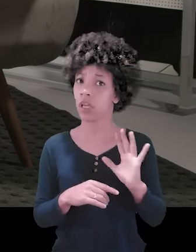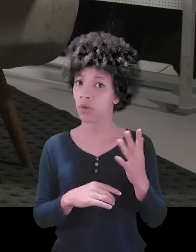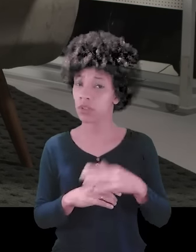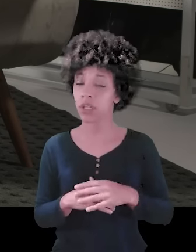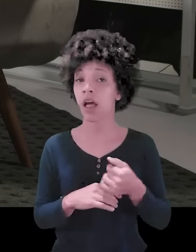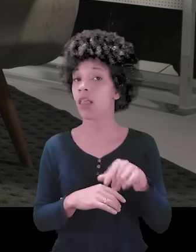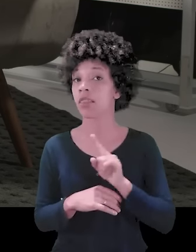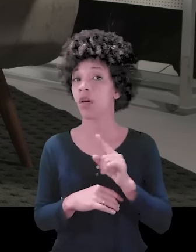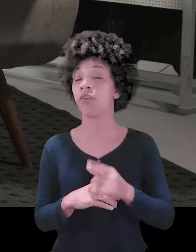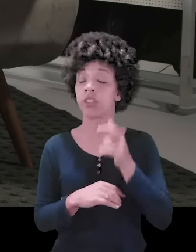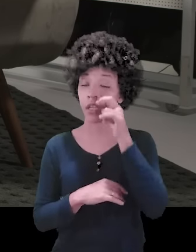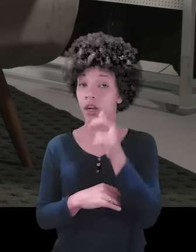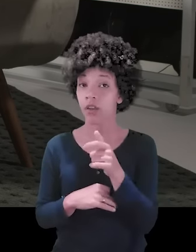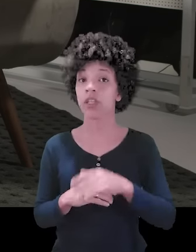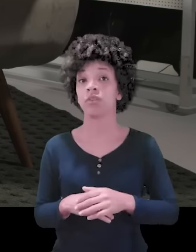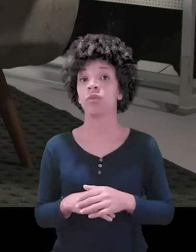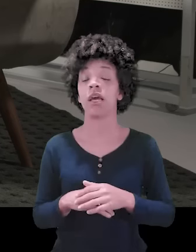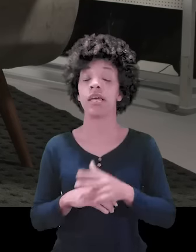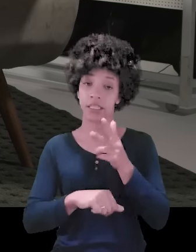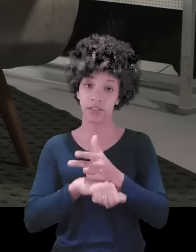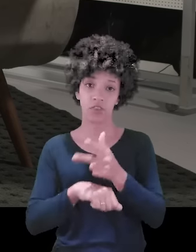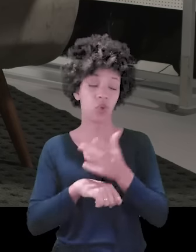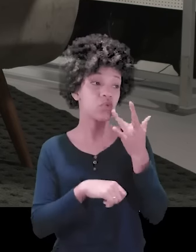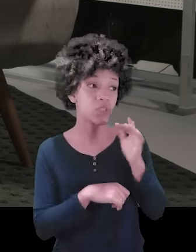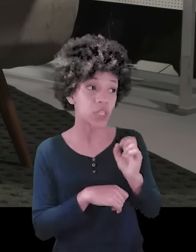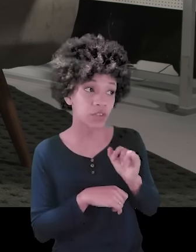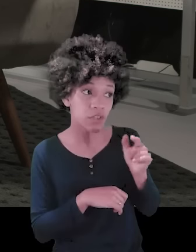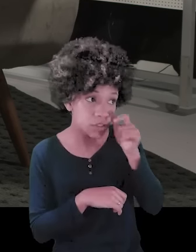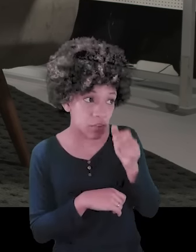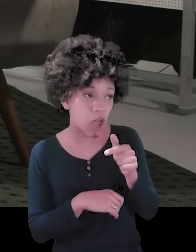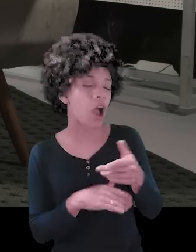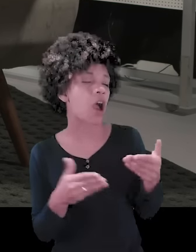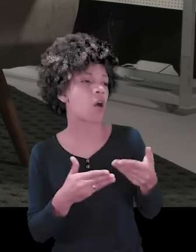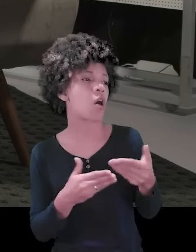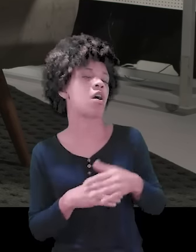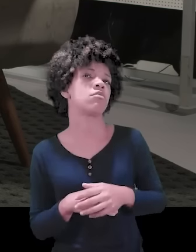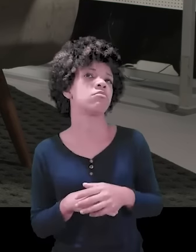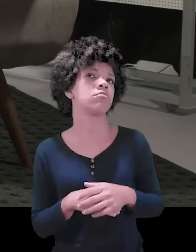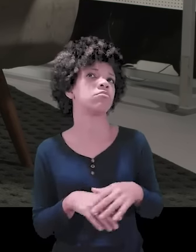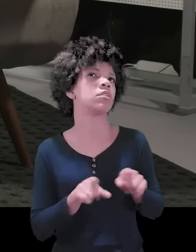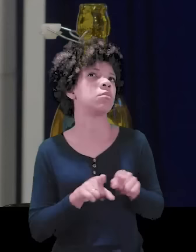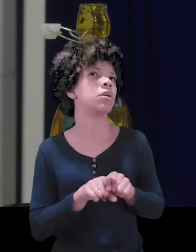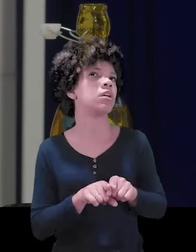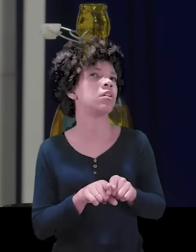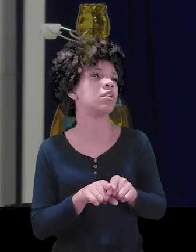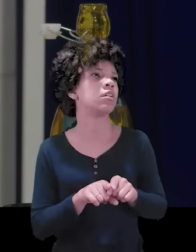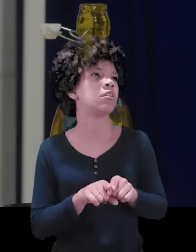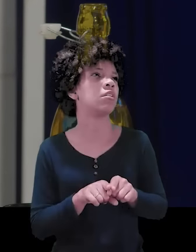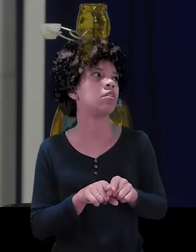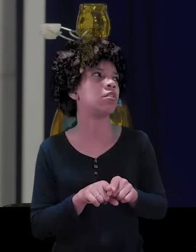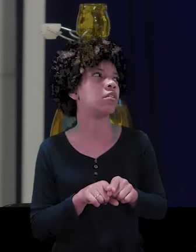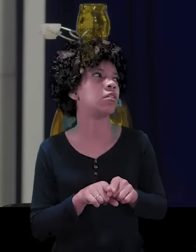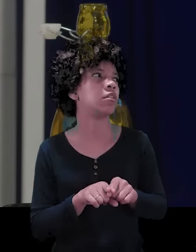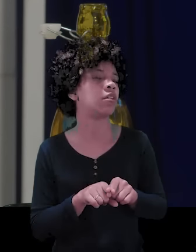não quando você estava vendo esse vídeo sei se vocês viram agora recentemente também a